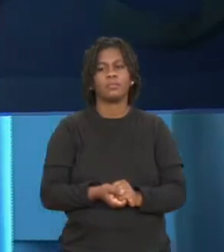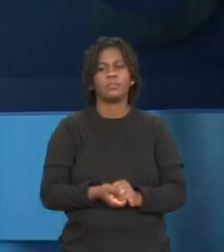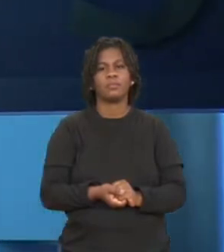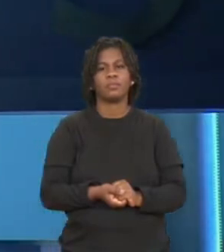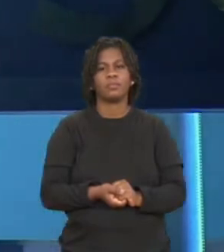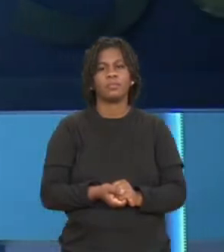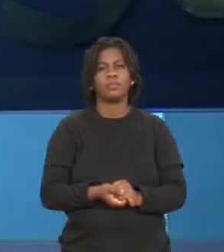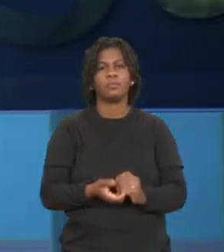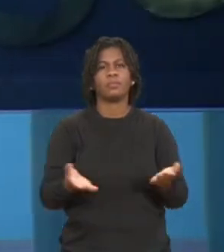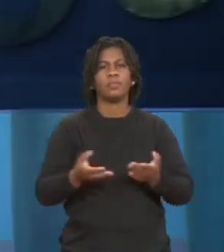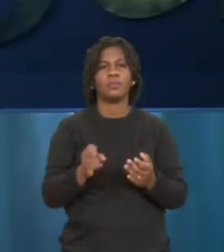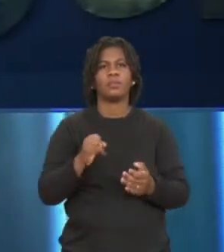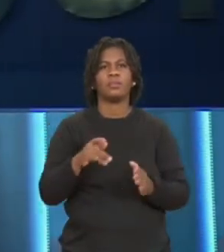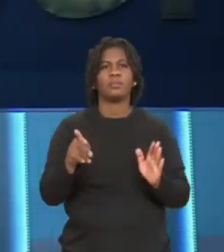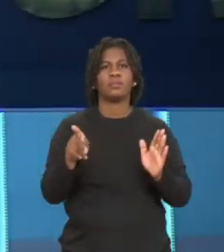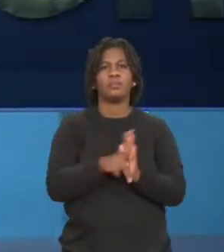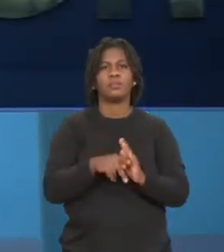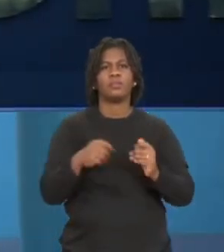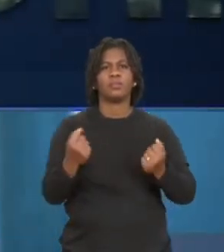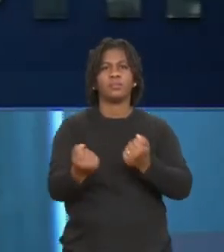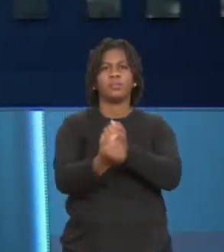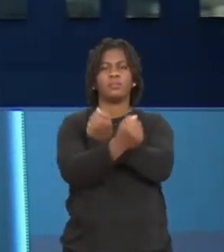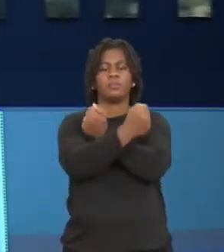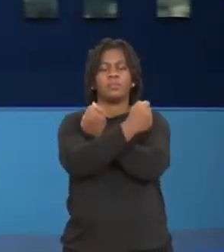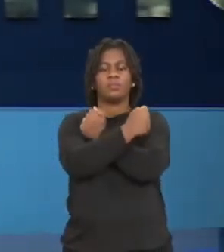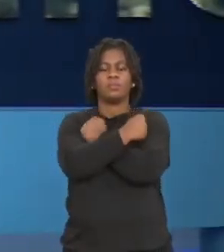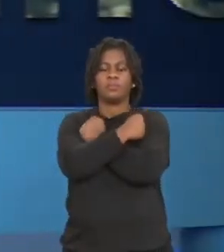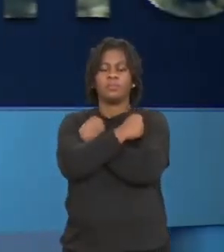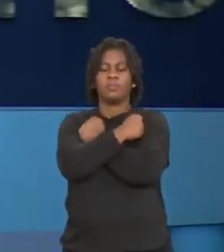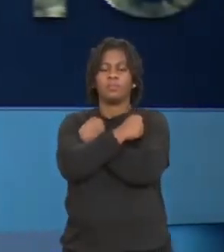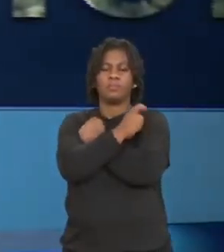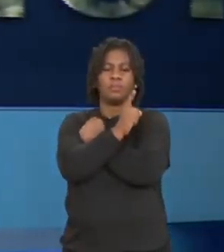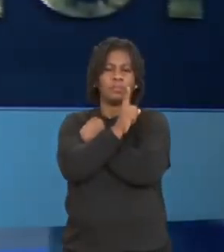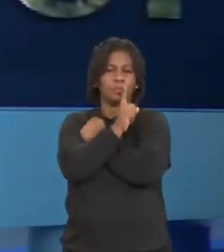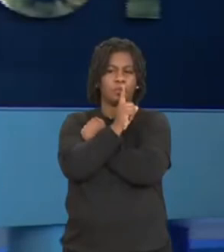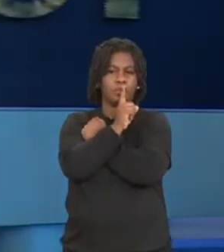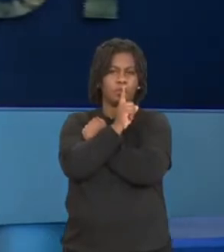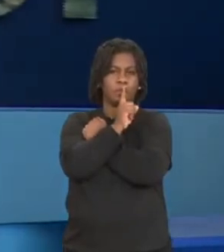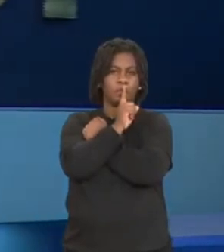Agora abraça o seu corpo, não diga nada,